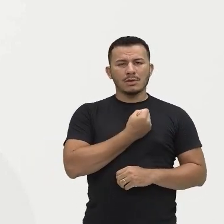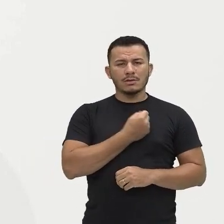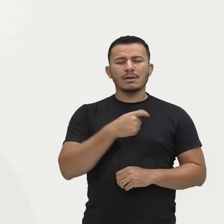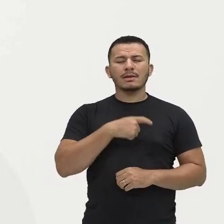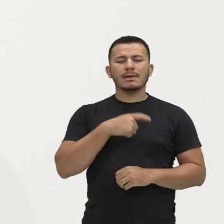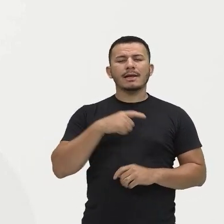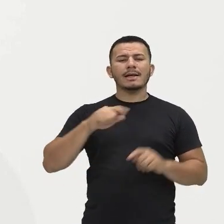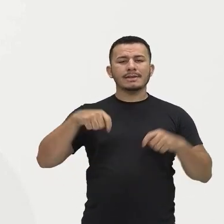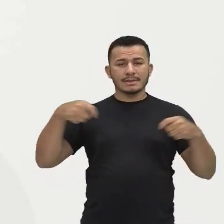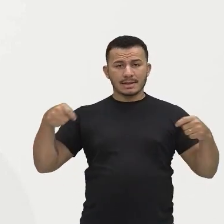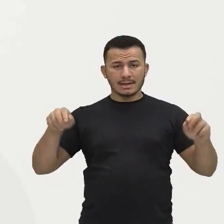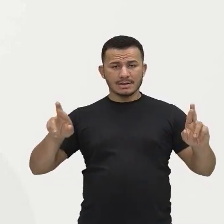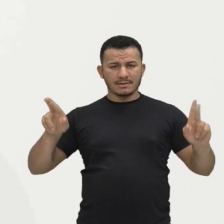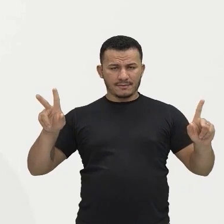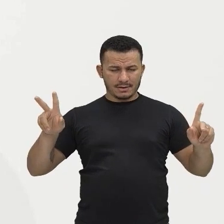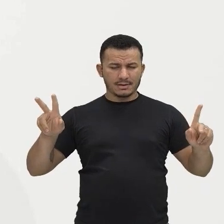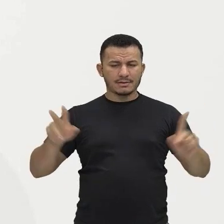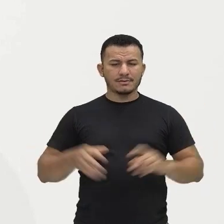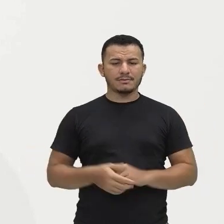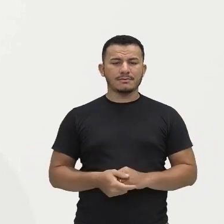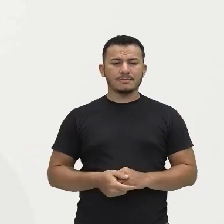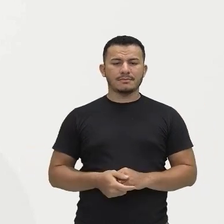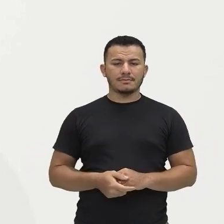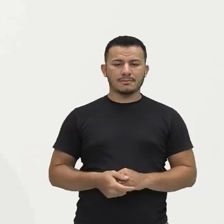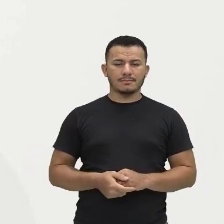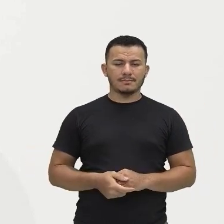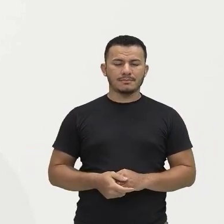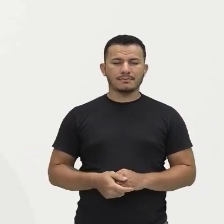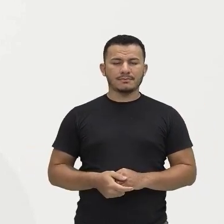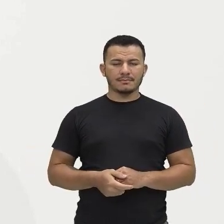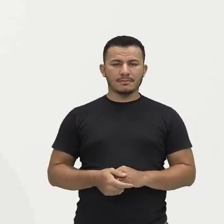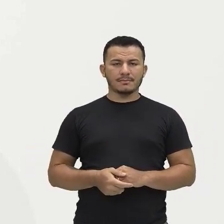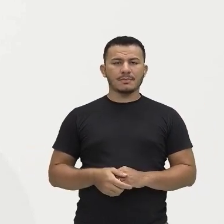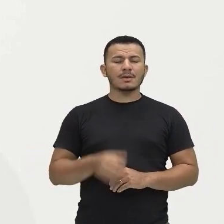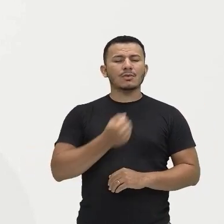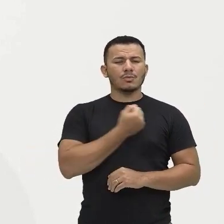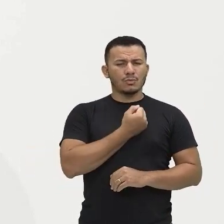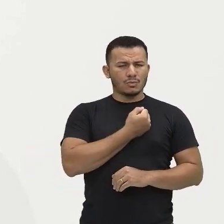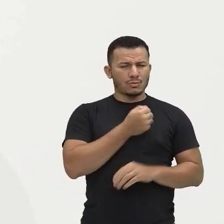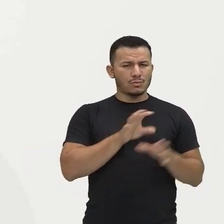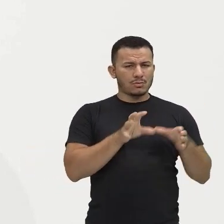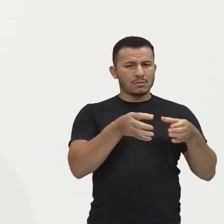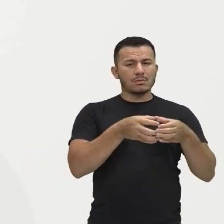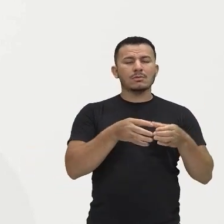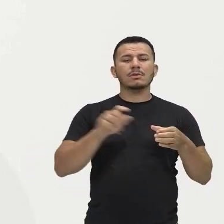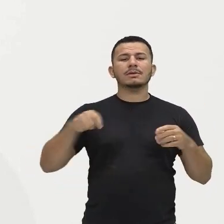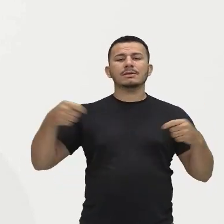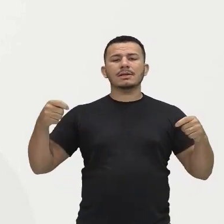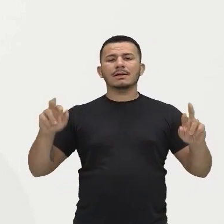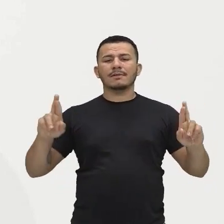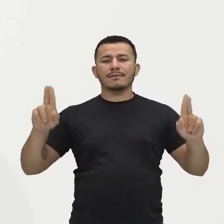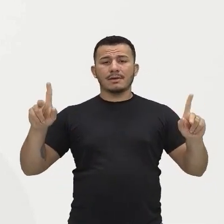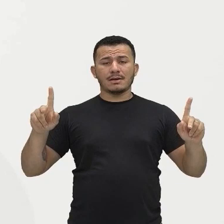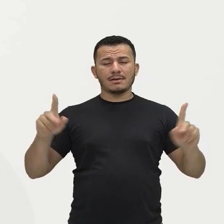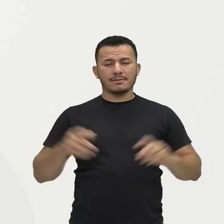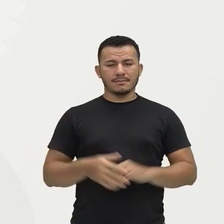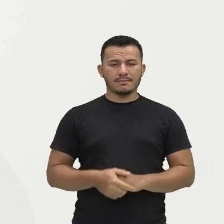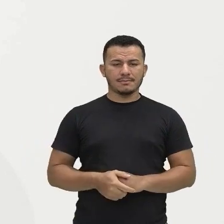diferentes. Olha o olho, meu povo. Números com sinais diferentes. É outra